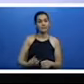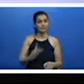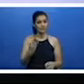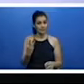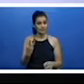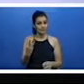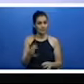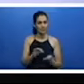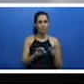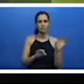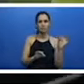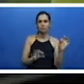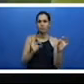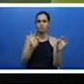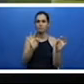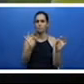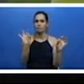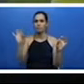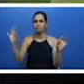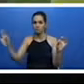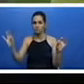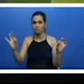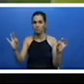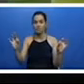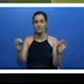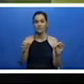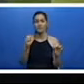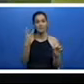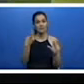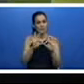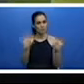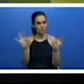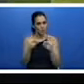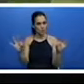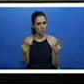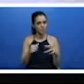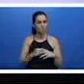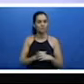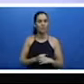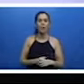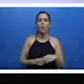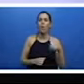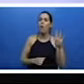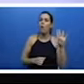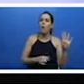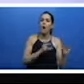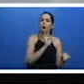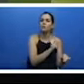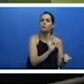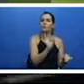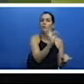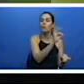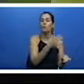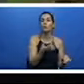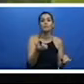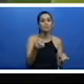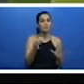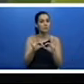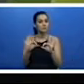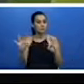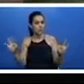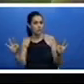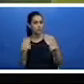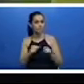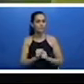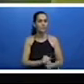pontos, 3 cordas. Com 4 pontos, 6 cordas.